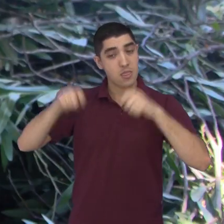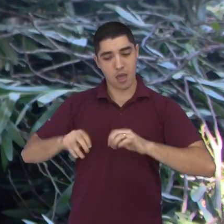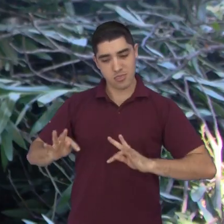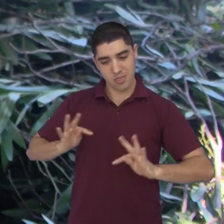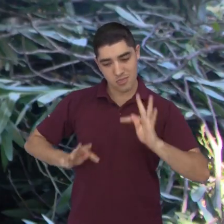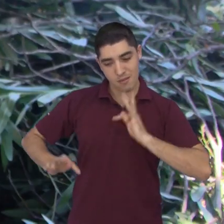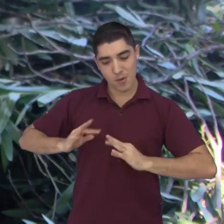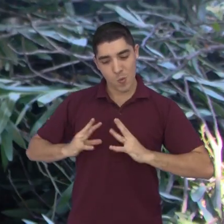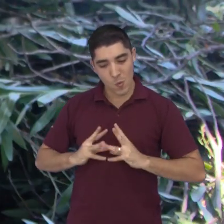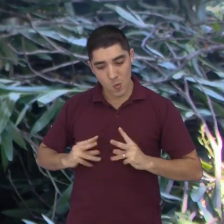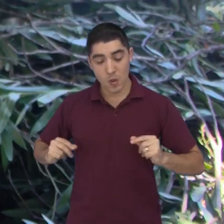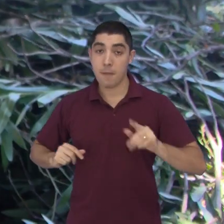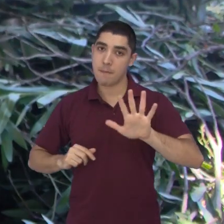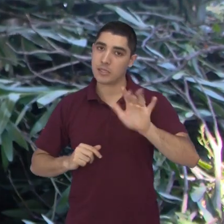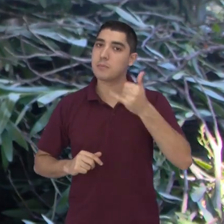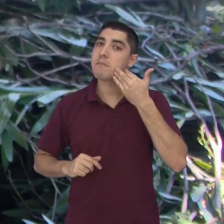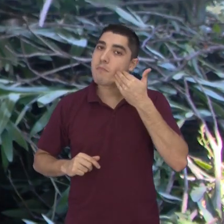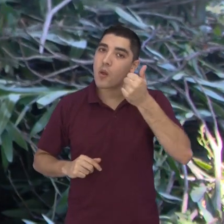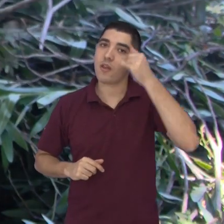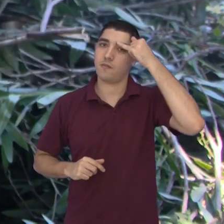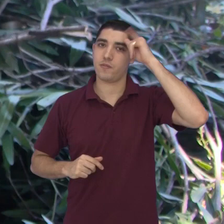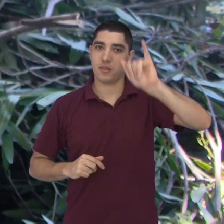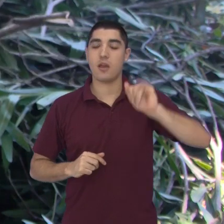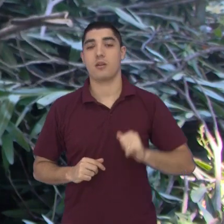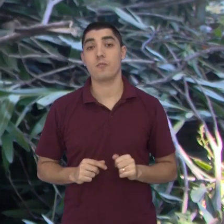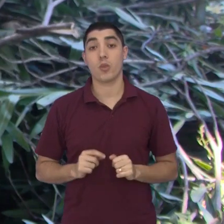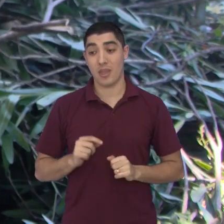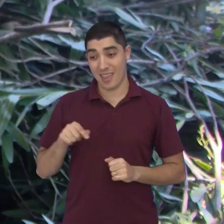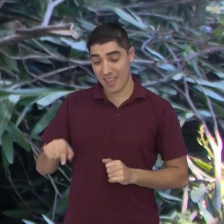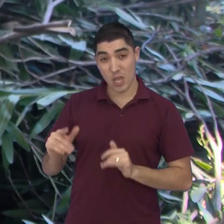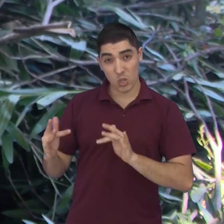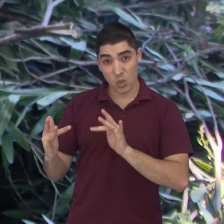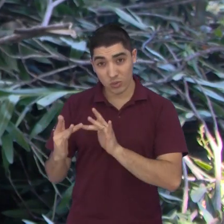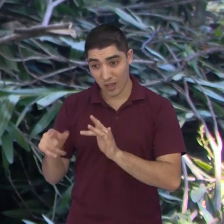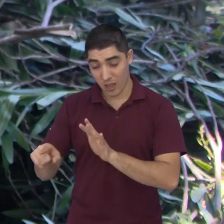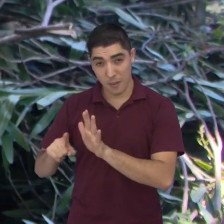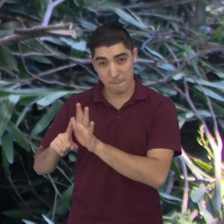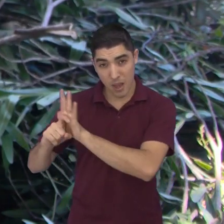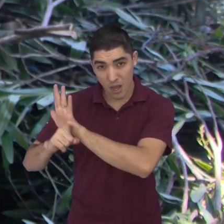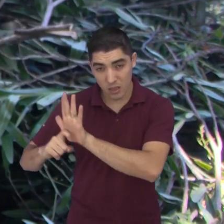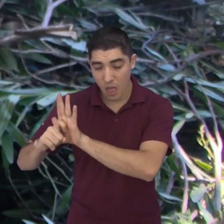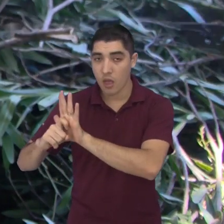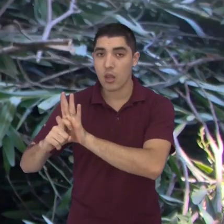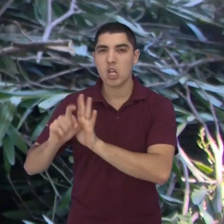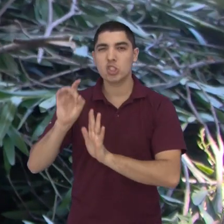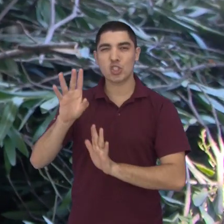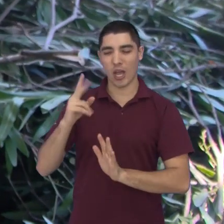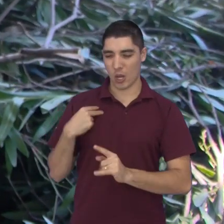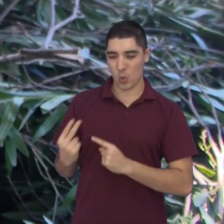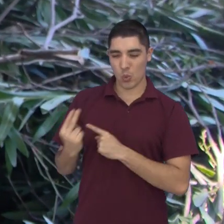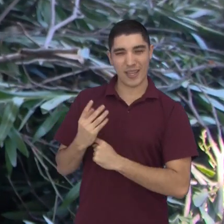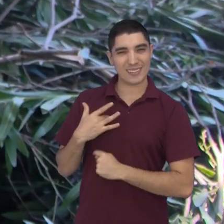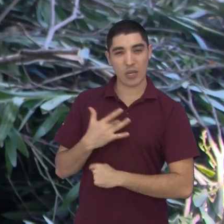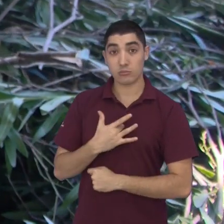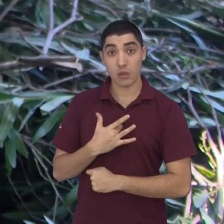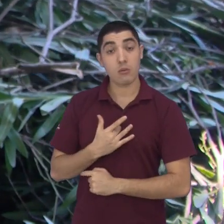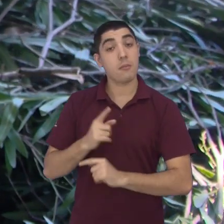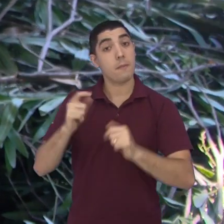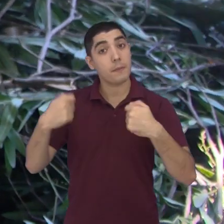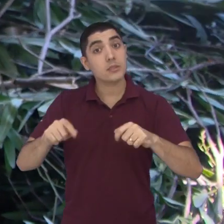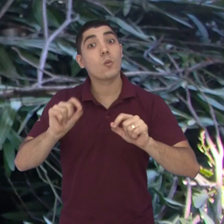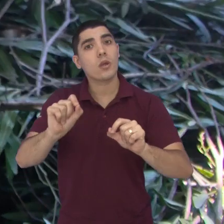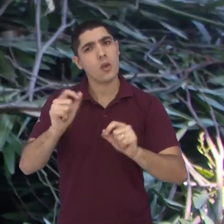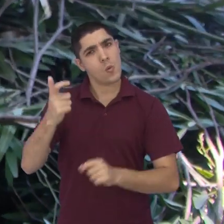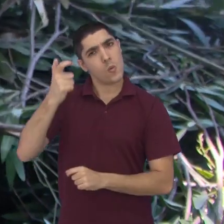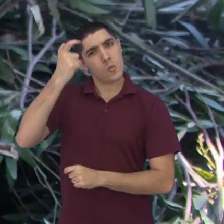possibilidade de tratamento e cura prevenir é sempre a melhor saída e evitar o contato com a bactéria vai muito além de cuidados apenas com